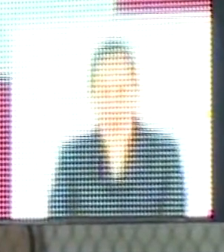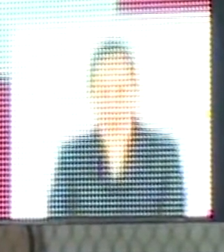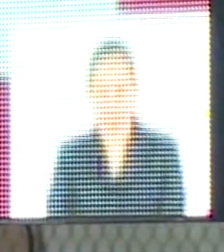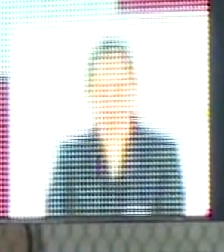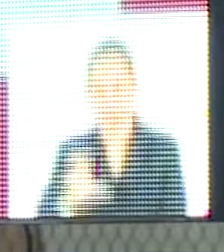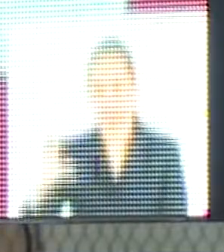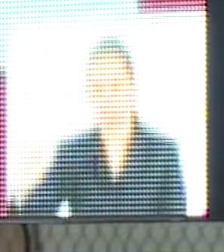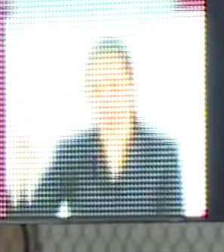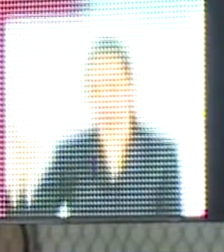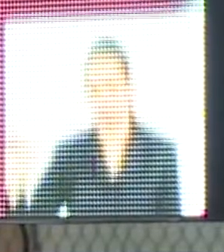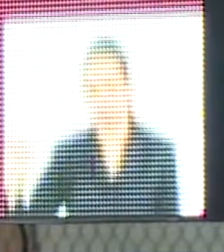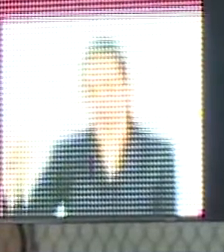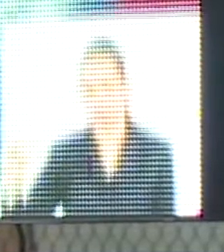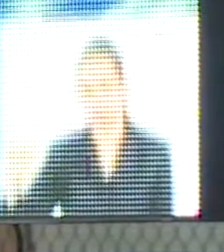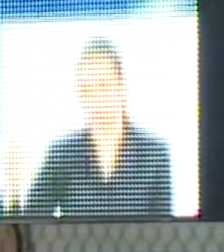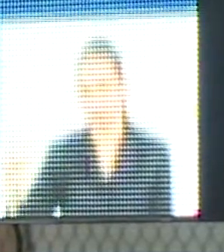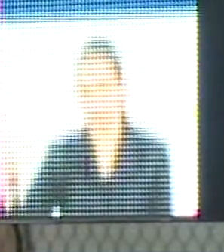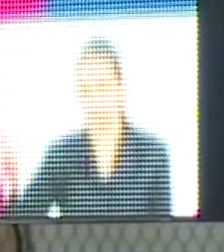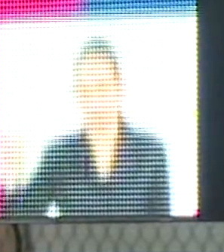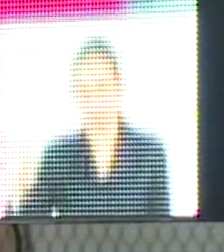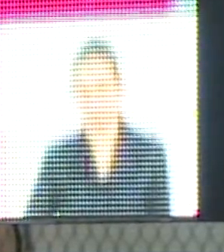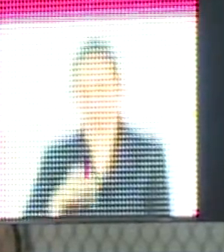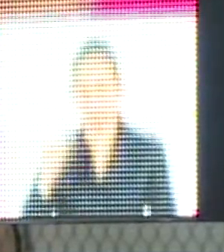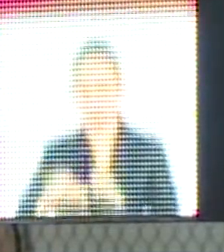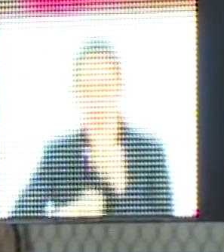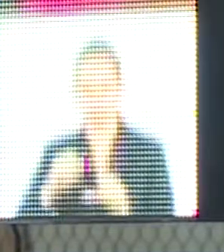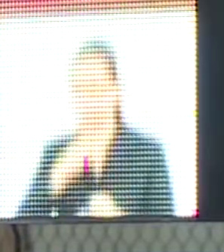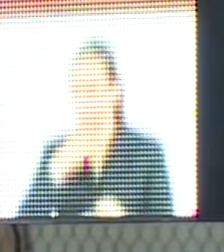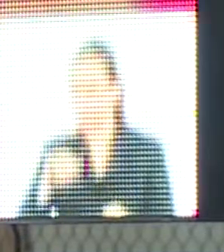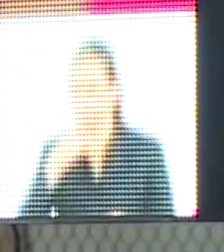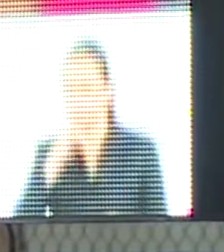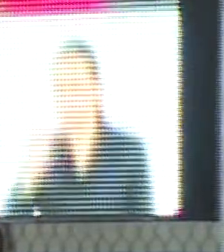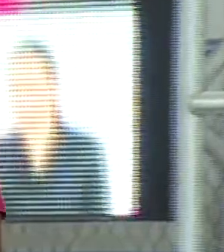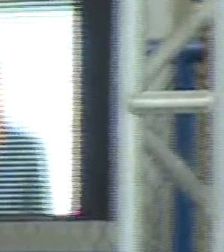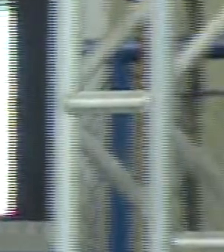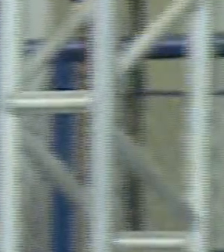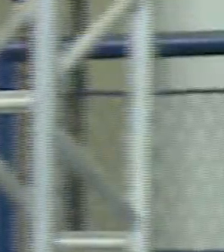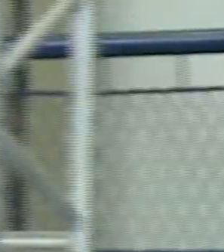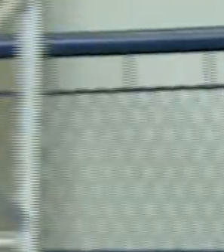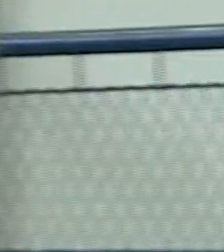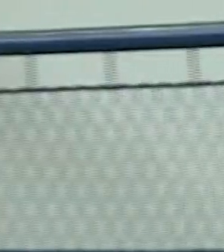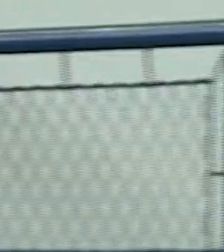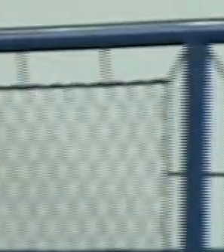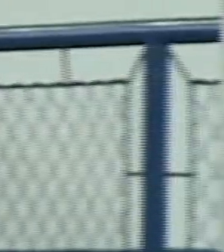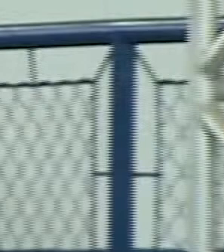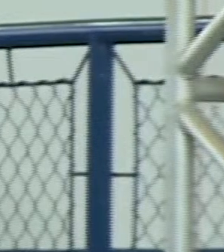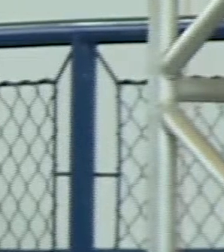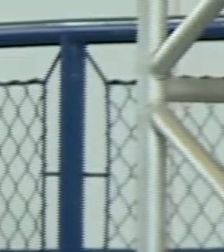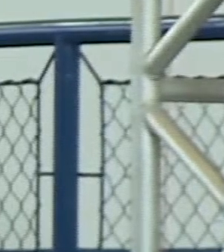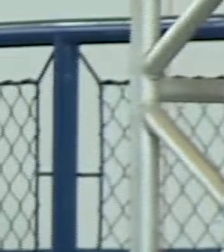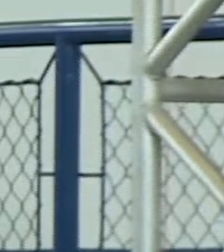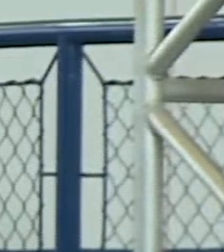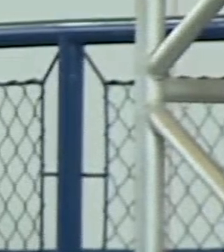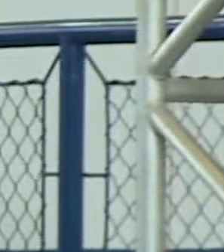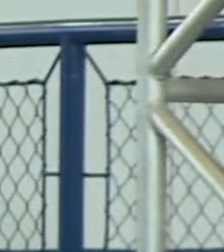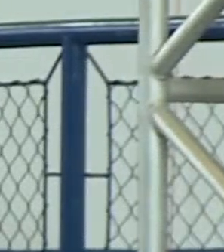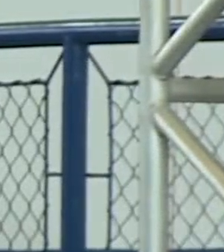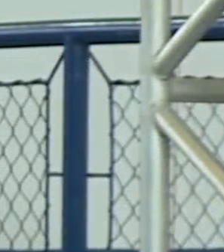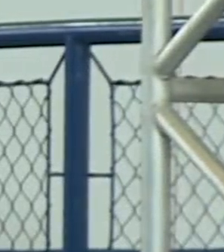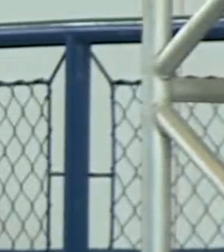verdadeira? Falsa ou verdadeira, gente? Muito bem. Aí sim, galera. Vamos